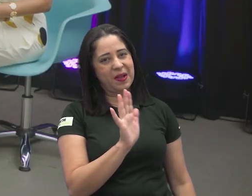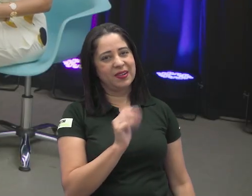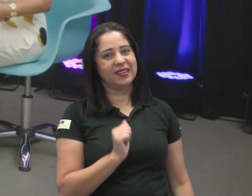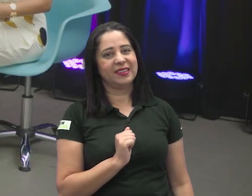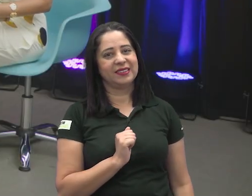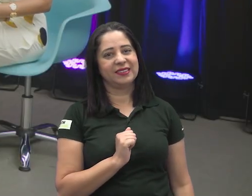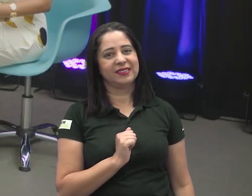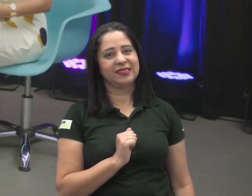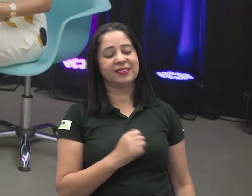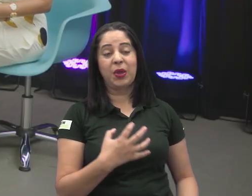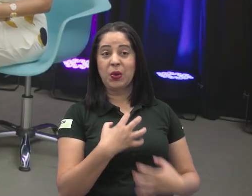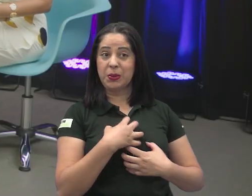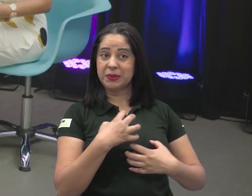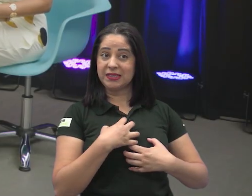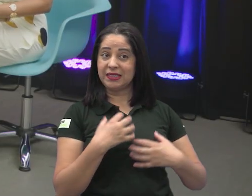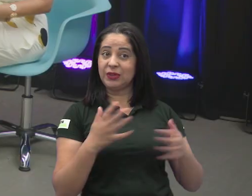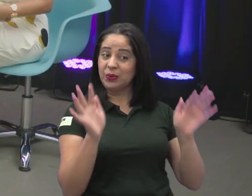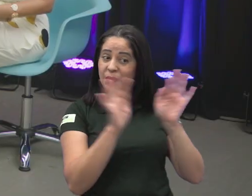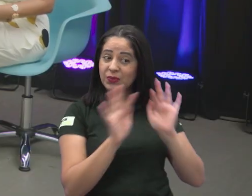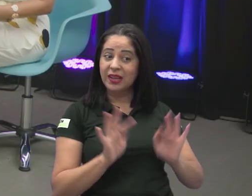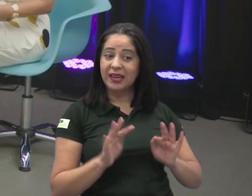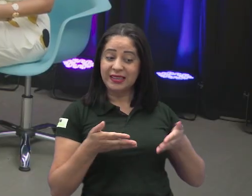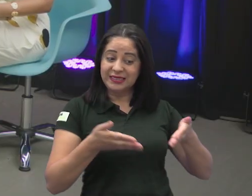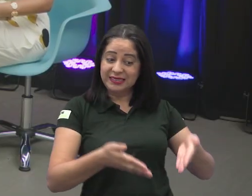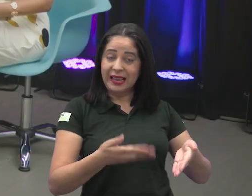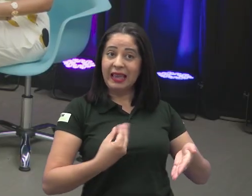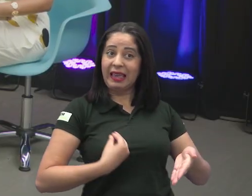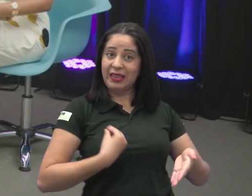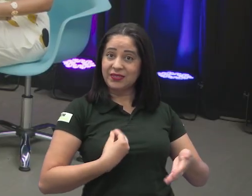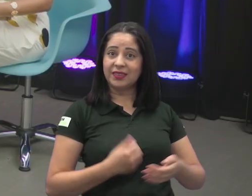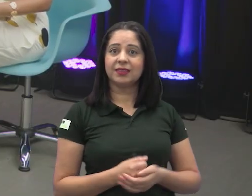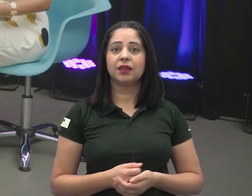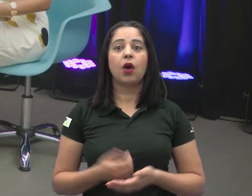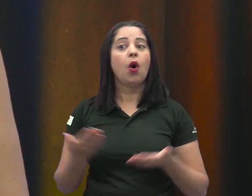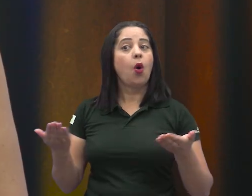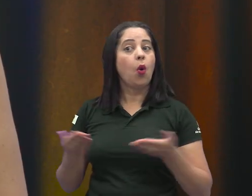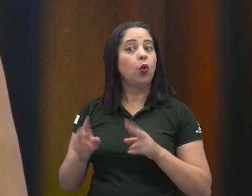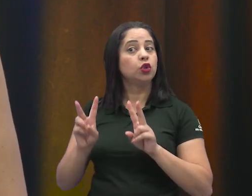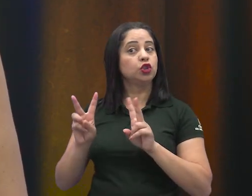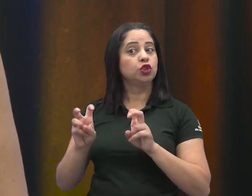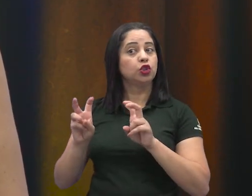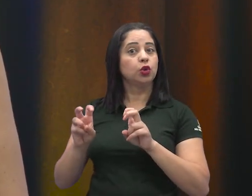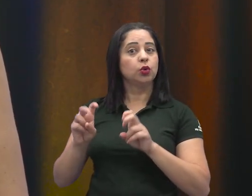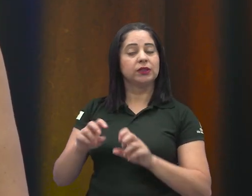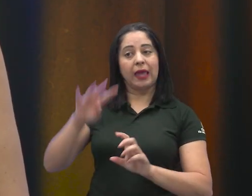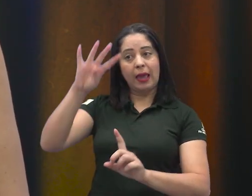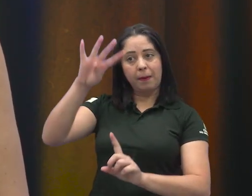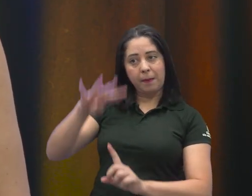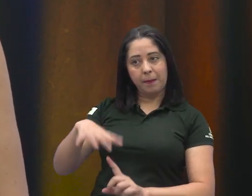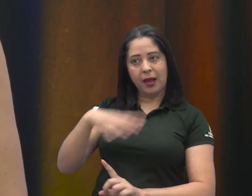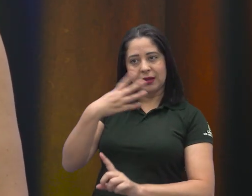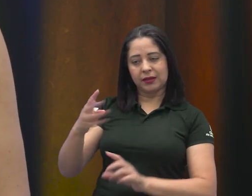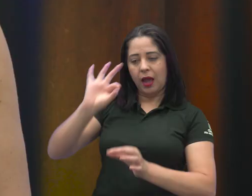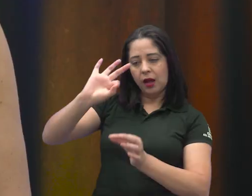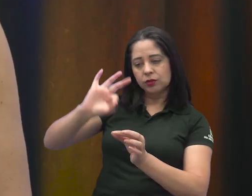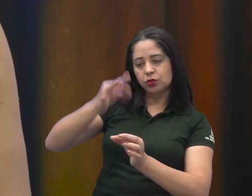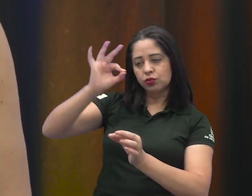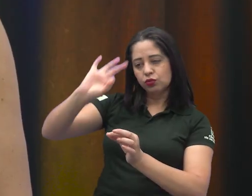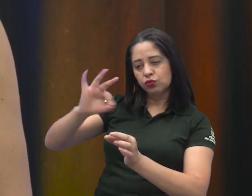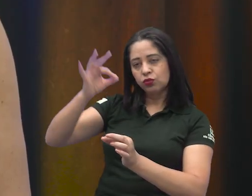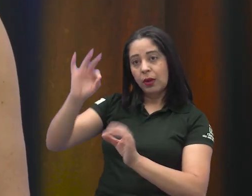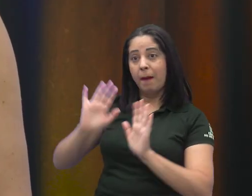Olá, para mim é uma satisfação estar aqui. E a gente vai falar sobre tear, né, Mirna, hoje? Sim. Apesar de você ser